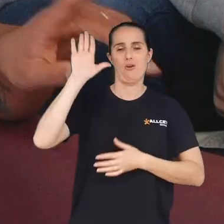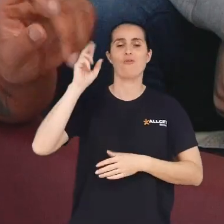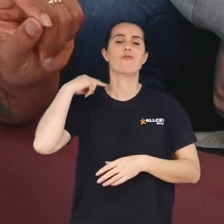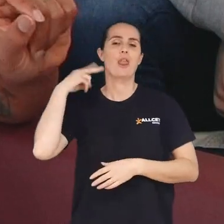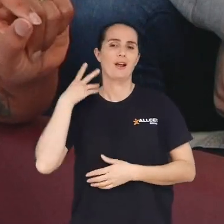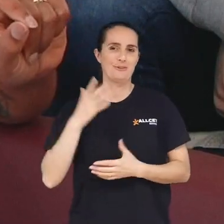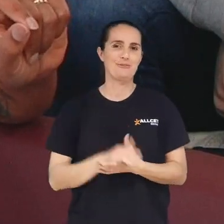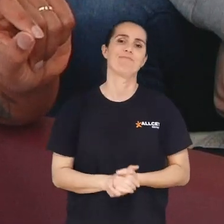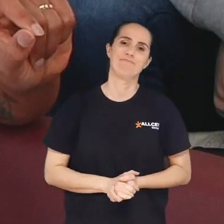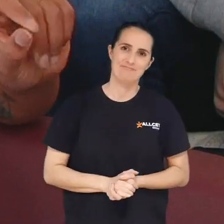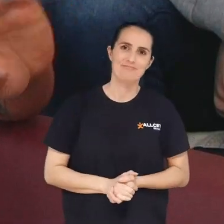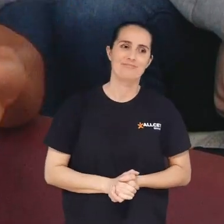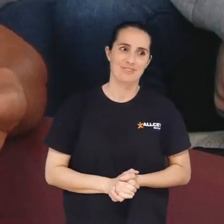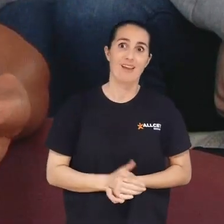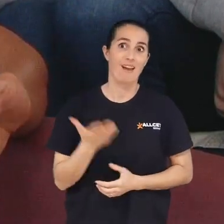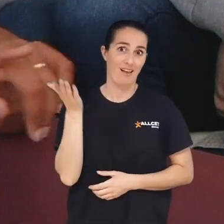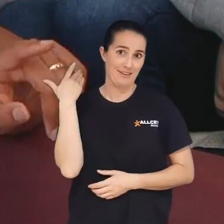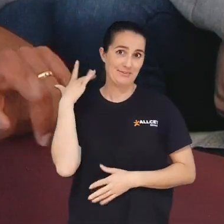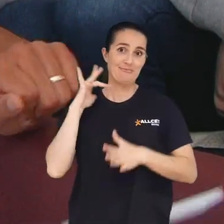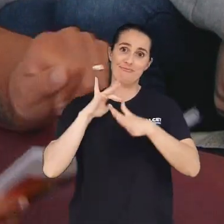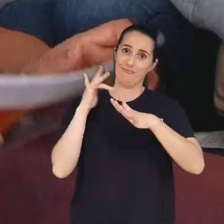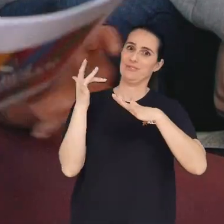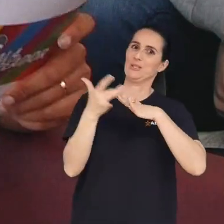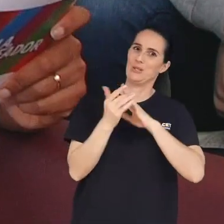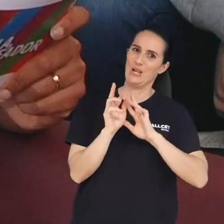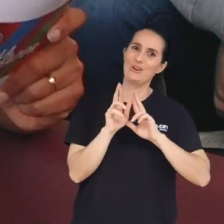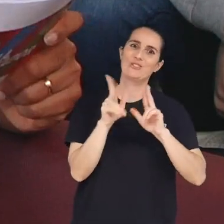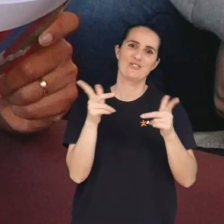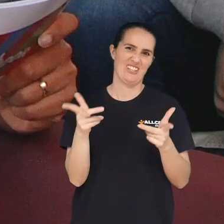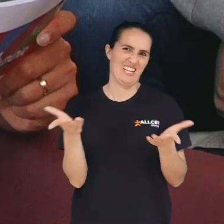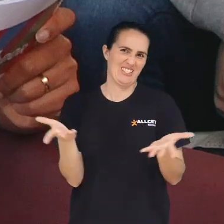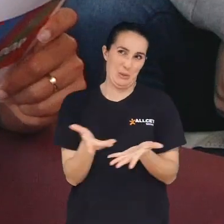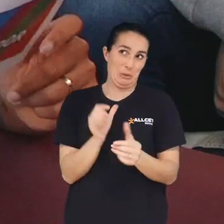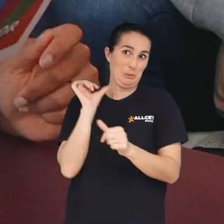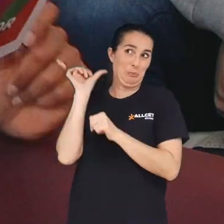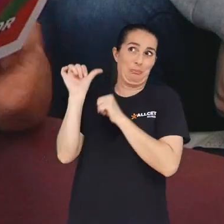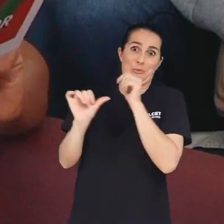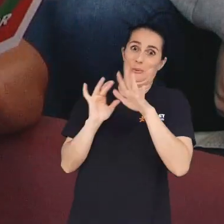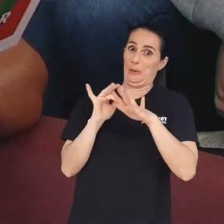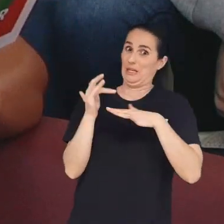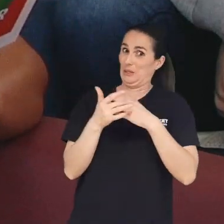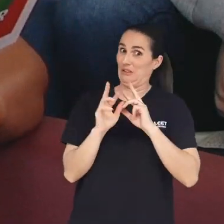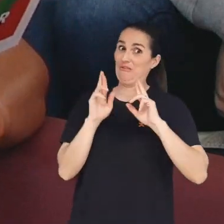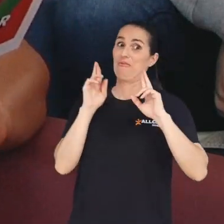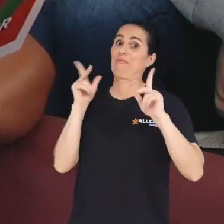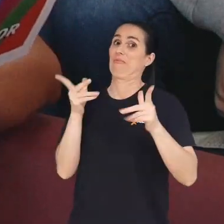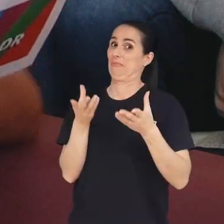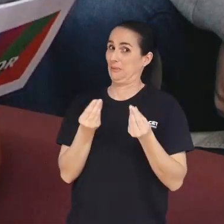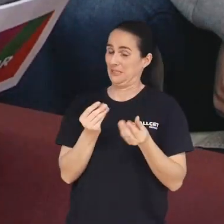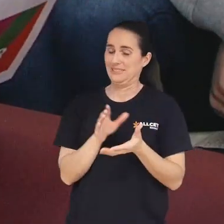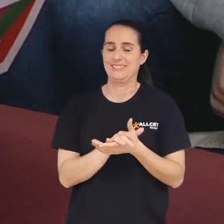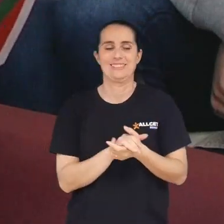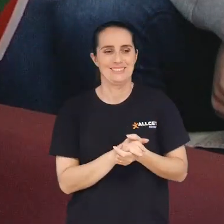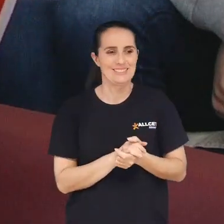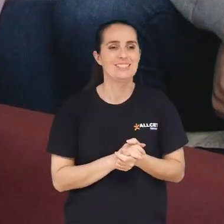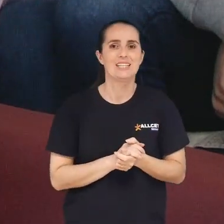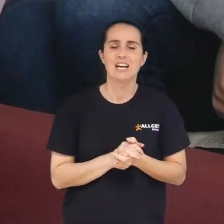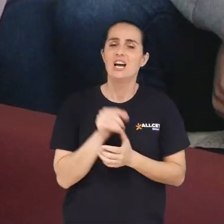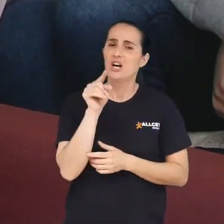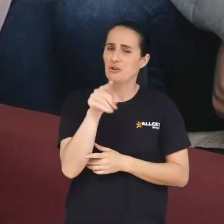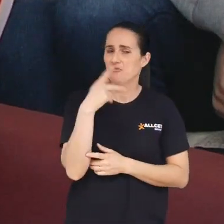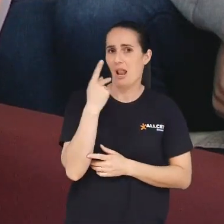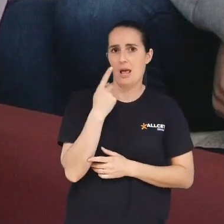Quando as redes sociais eram bem diferentes do que é hoje, né, vereador? Bastante. Você destaca que não se arrepende de